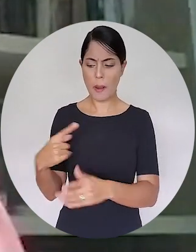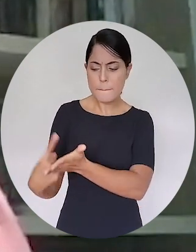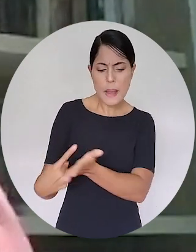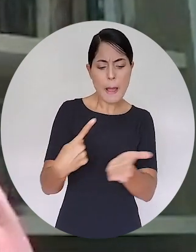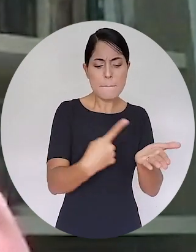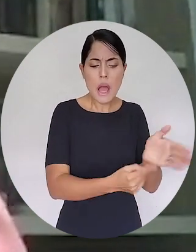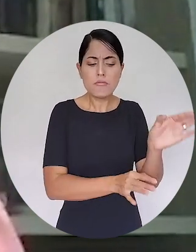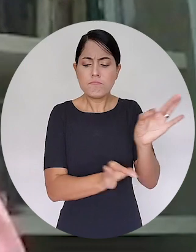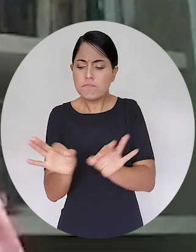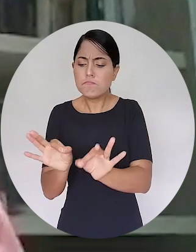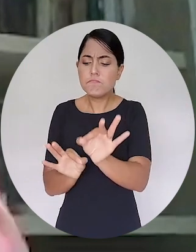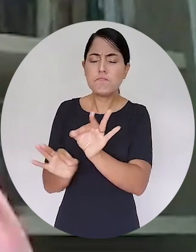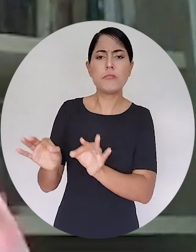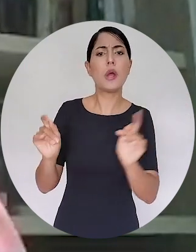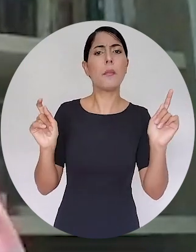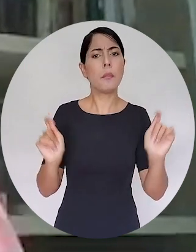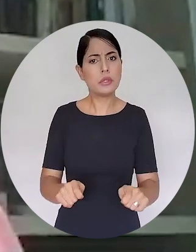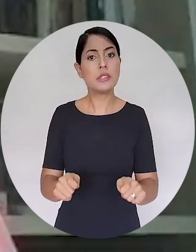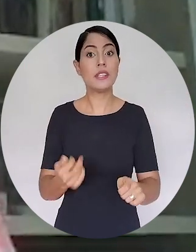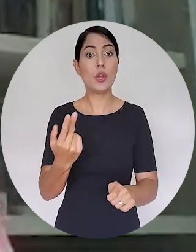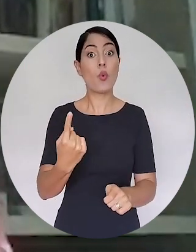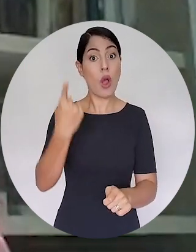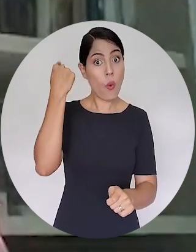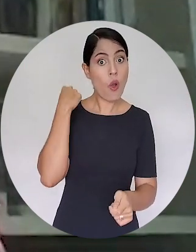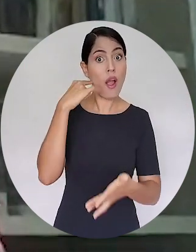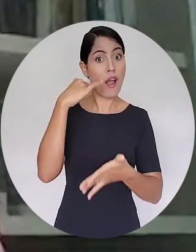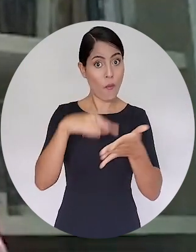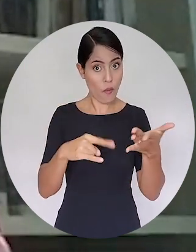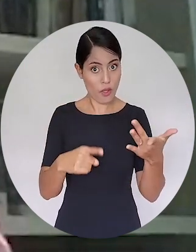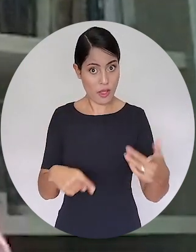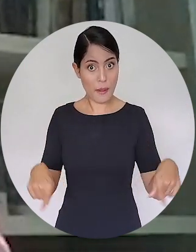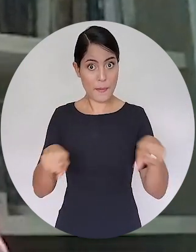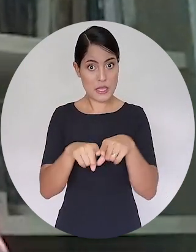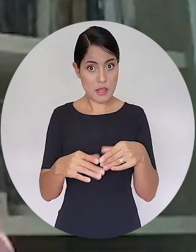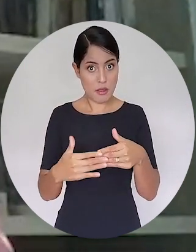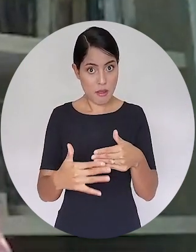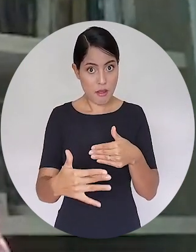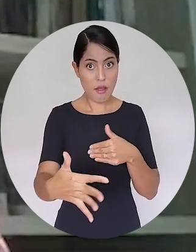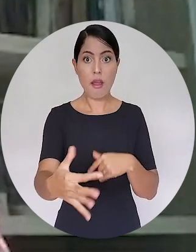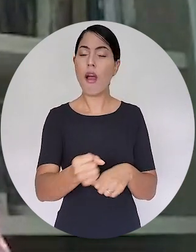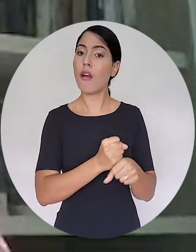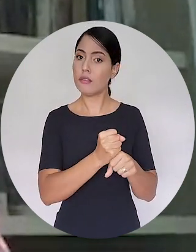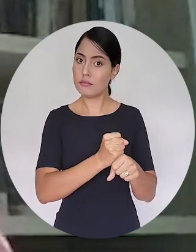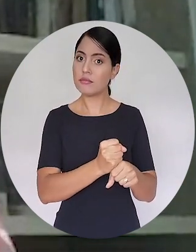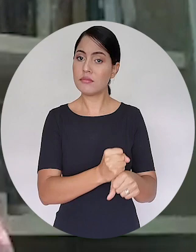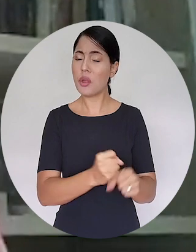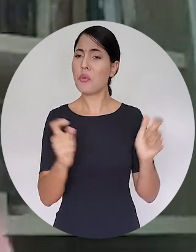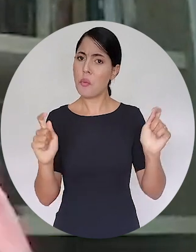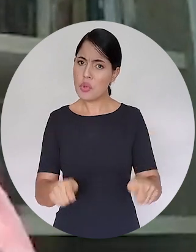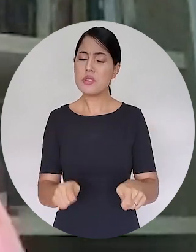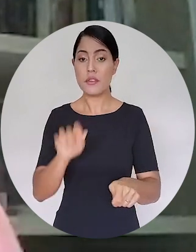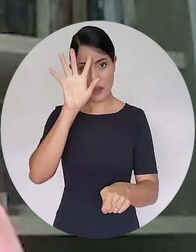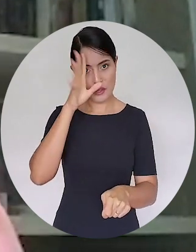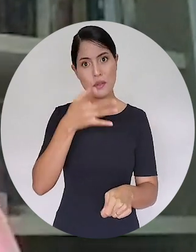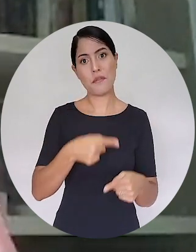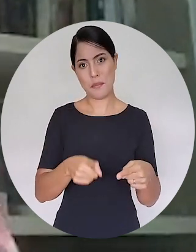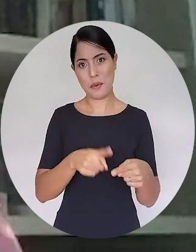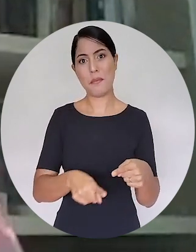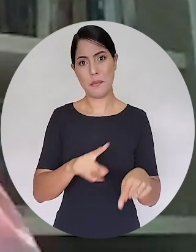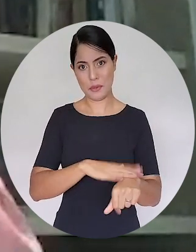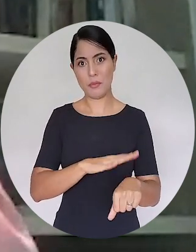tentar construir uma solução que também, assim como eles construíram os seus contratos e parcerias ao longo dos anos, construir também uma